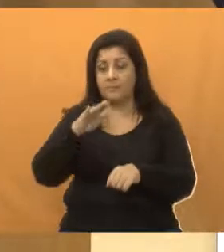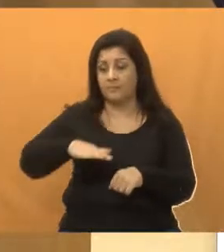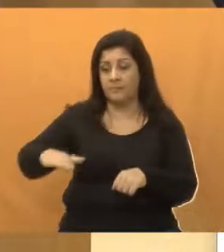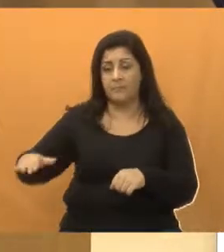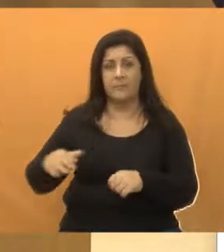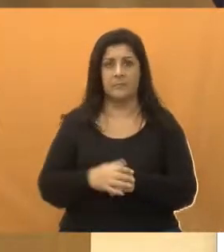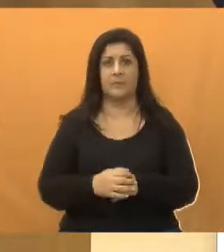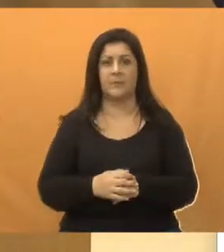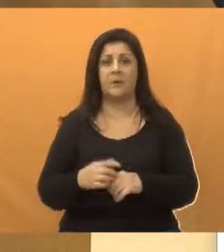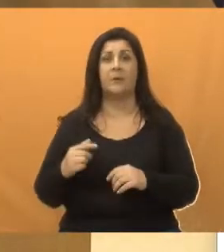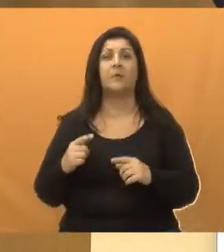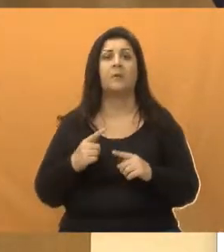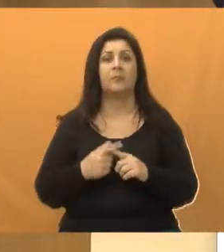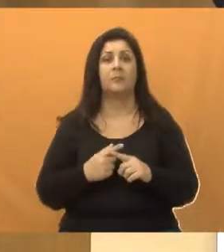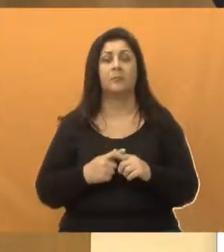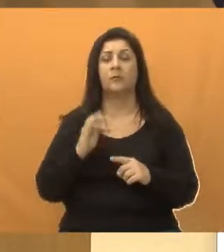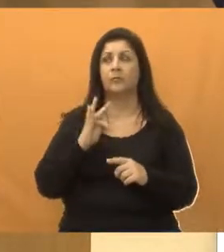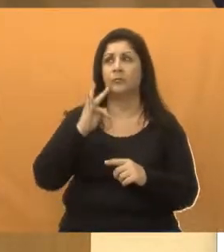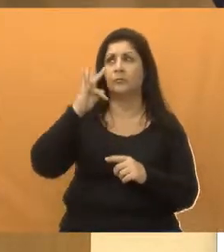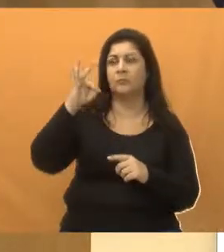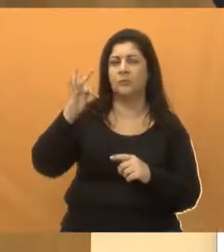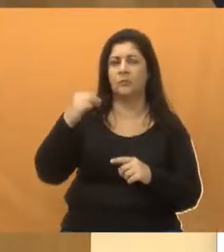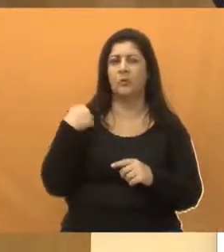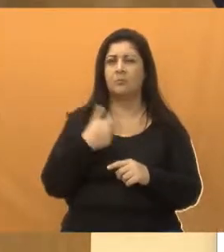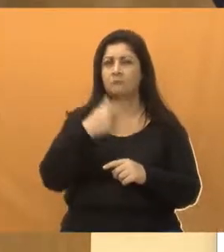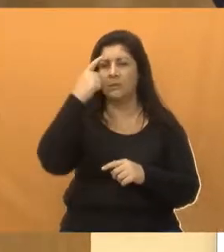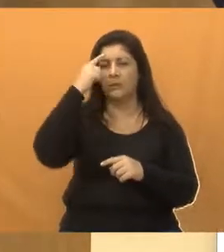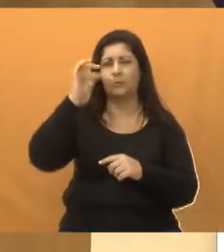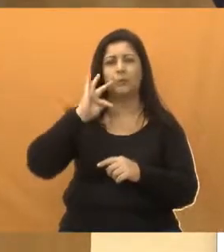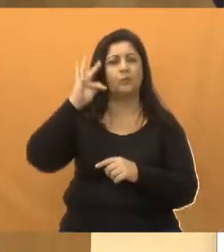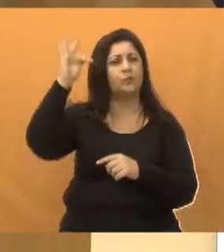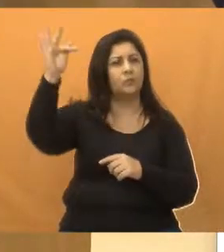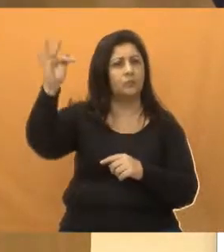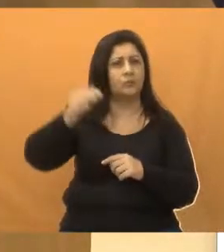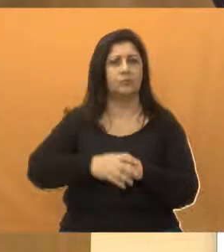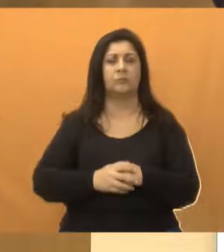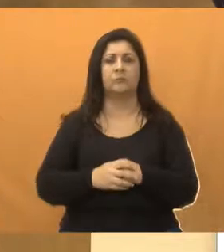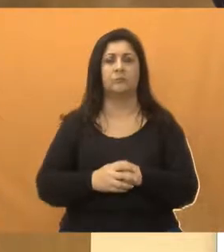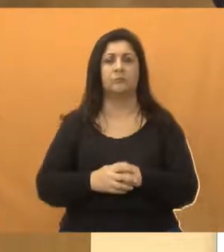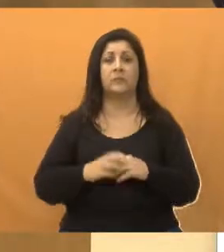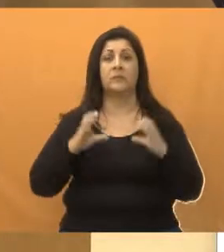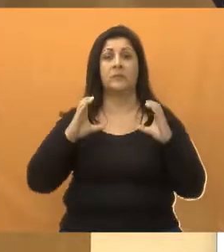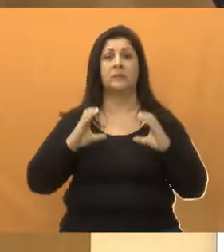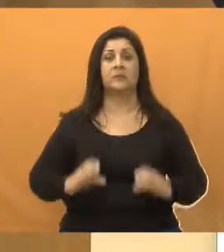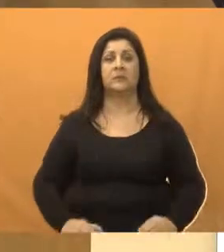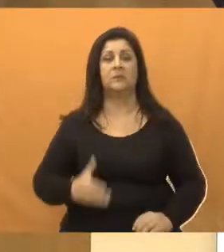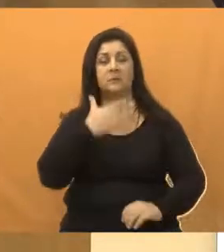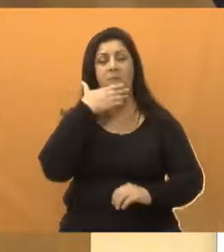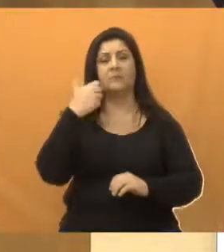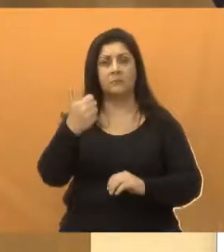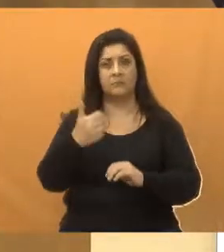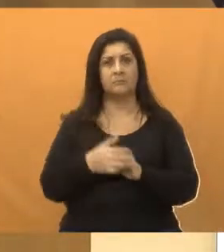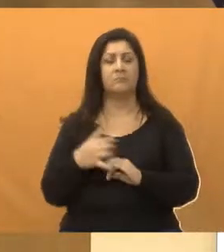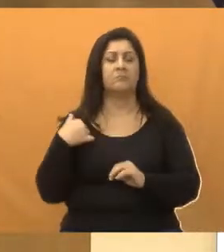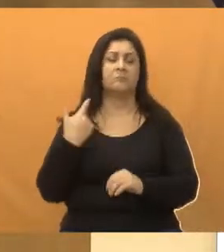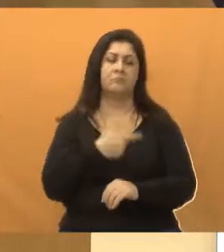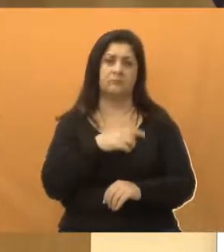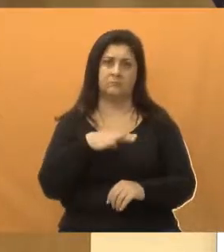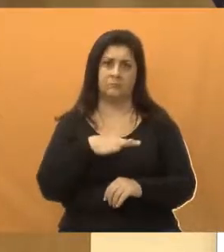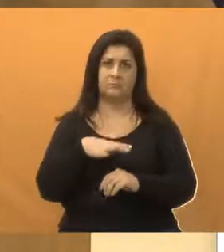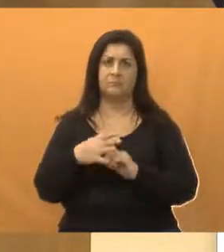que a gente possa, no futuro, a gente pensa a longo prazo, formar aí cidadãos melhores, pessoas melhores aí para a nossa